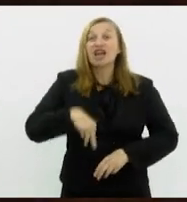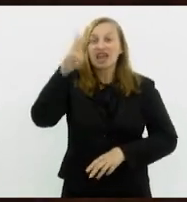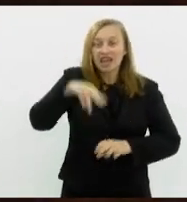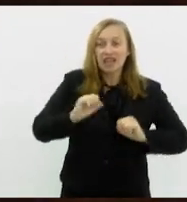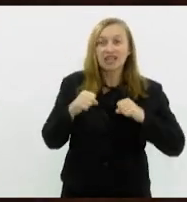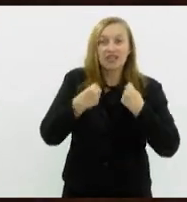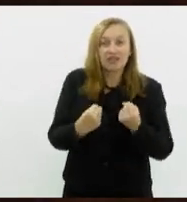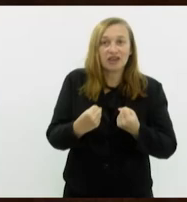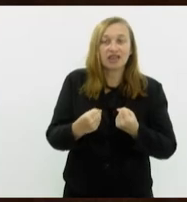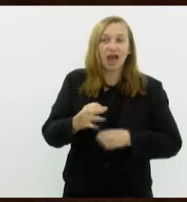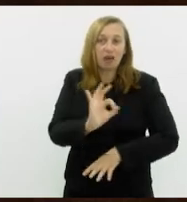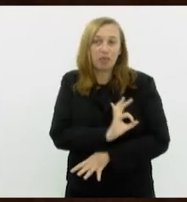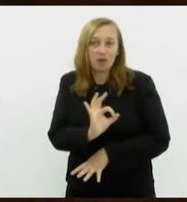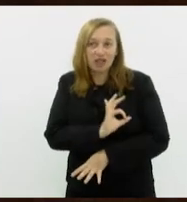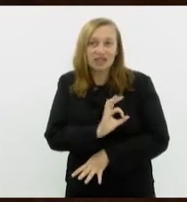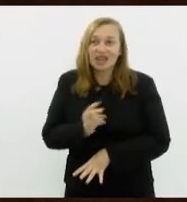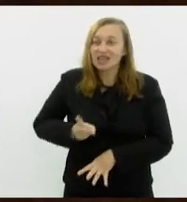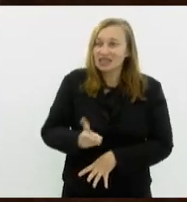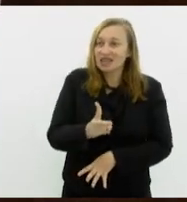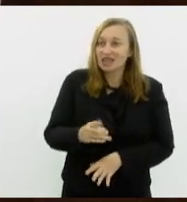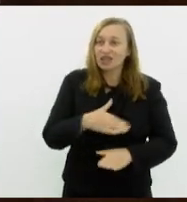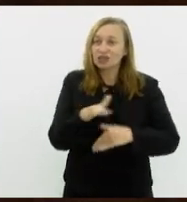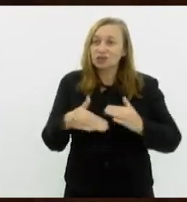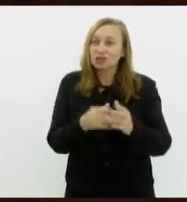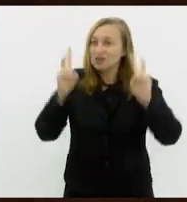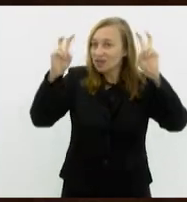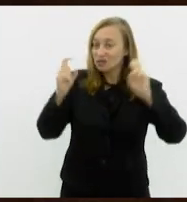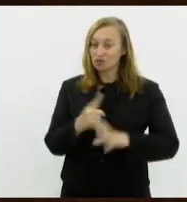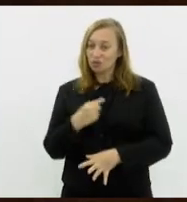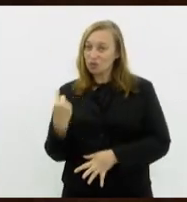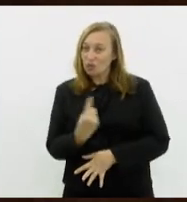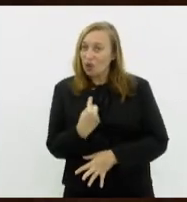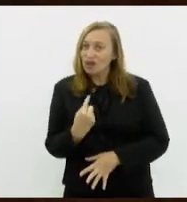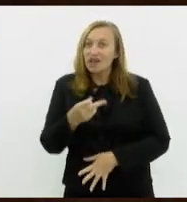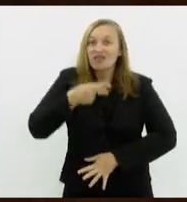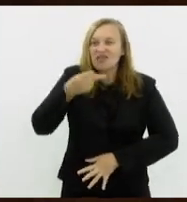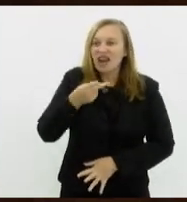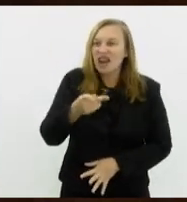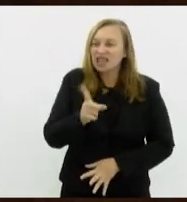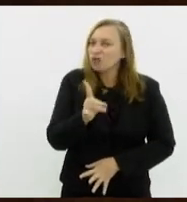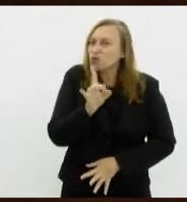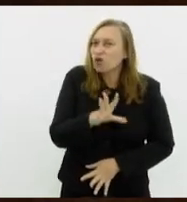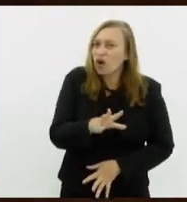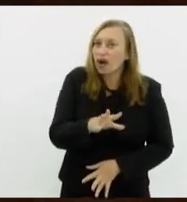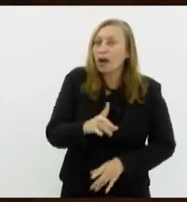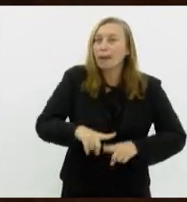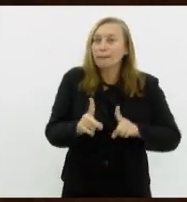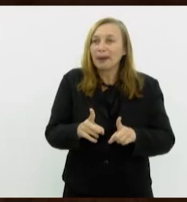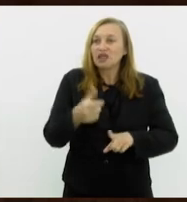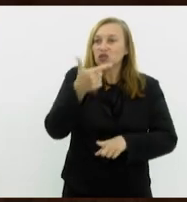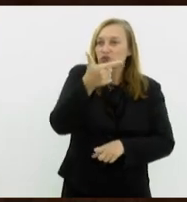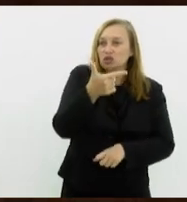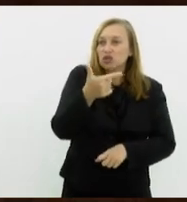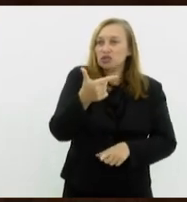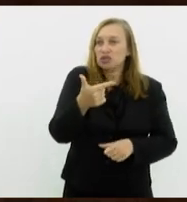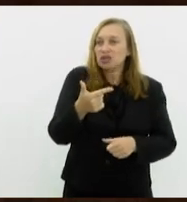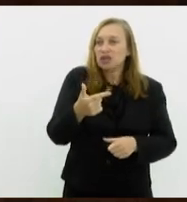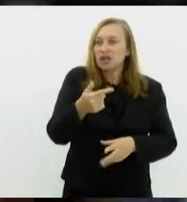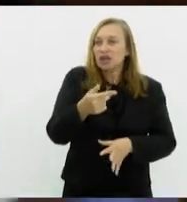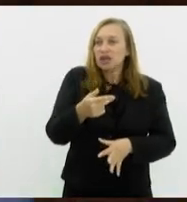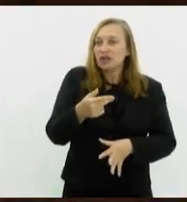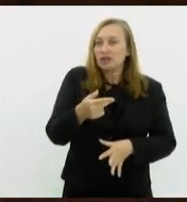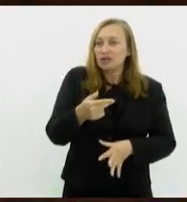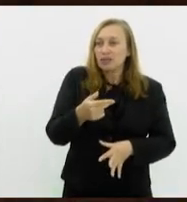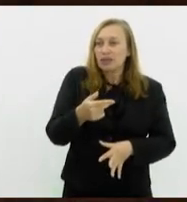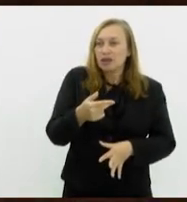polícia sempre, seja em todas as questões, somos nós. E dizer também que não somente isso, mas os vitimados também, que